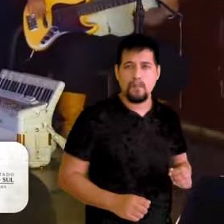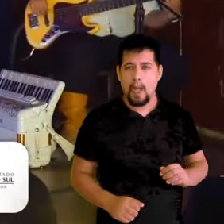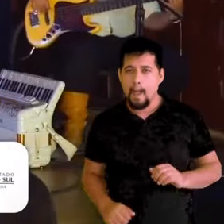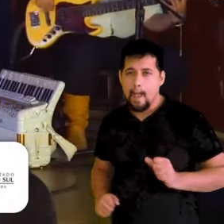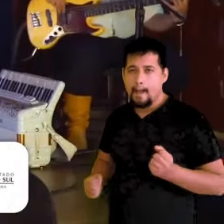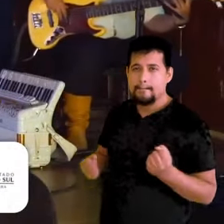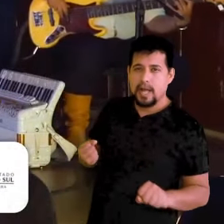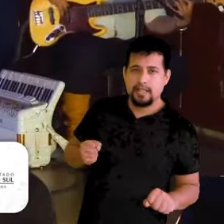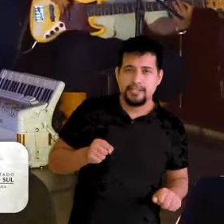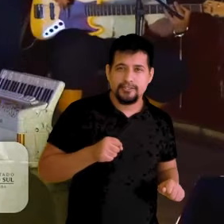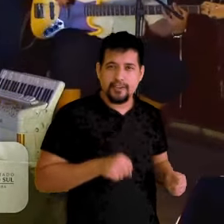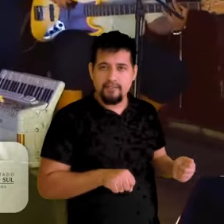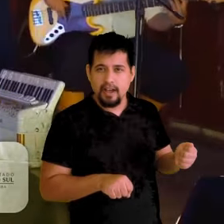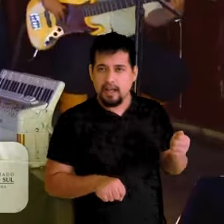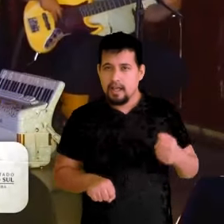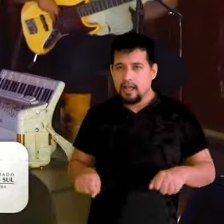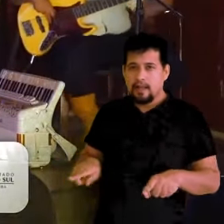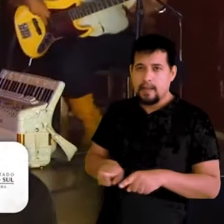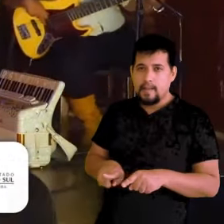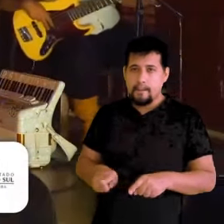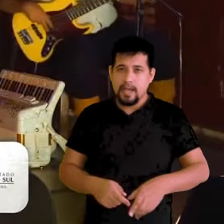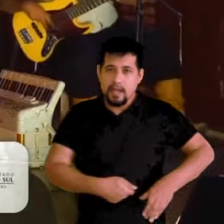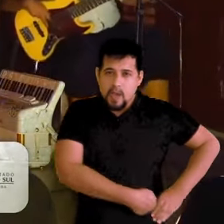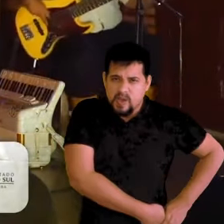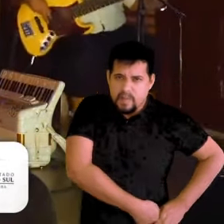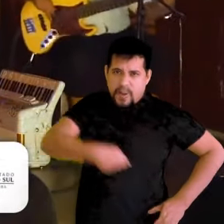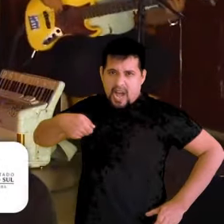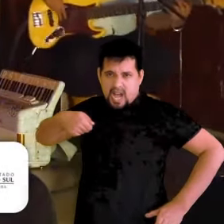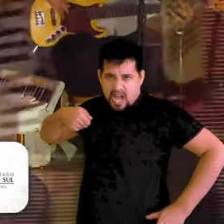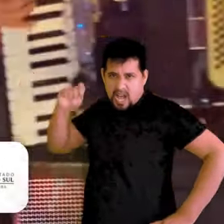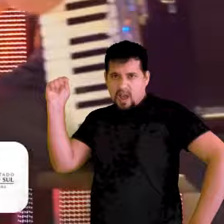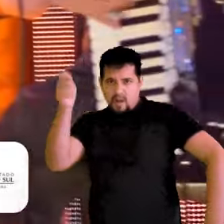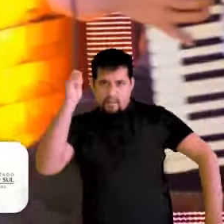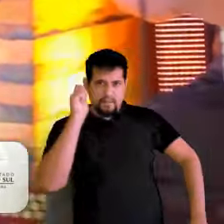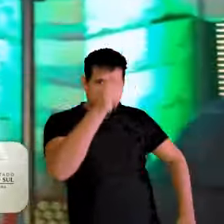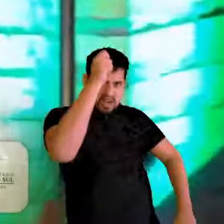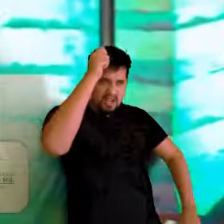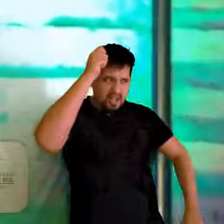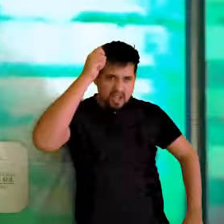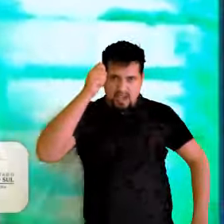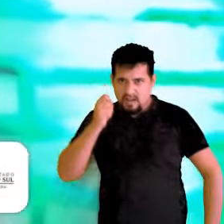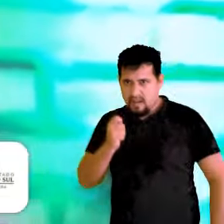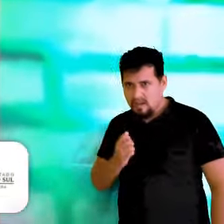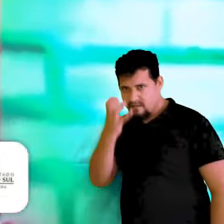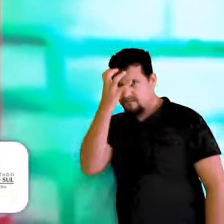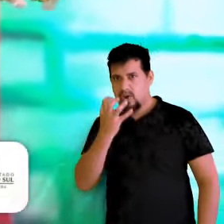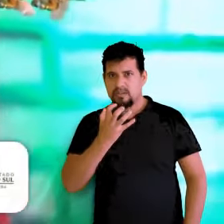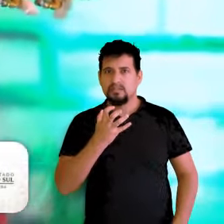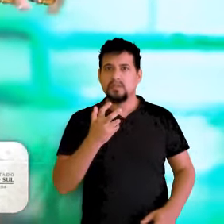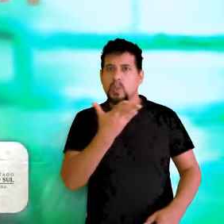Foi a patas de cavalo, a espada e lança na mão. Do sangue se fez pátria, na